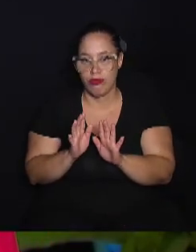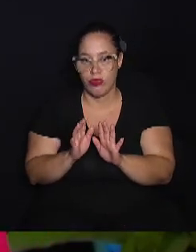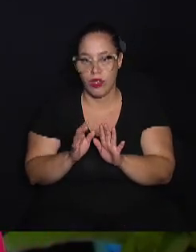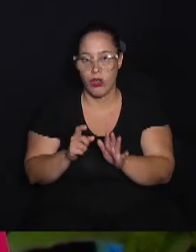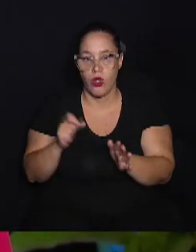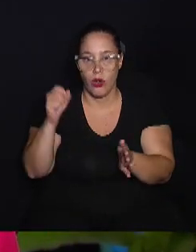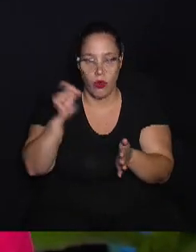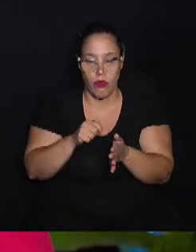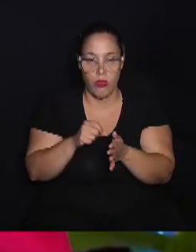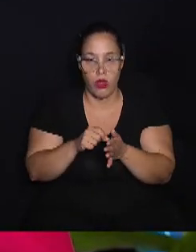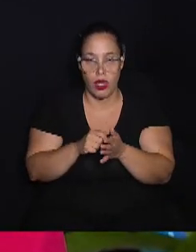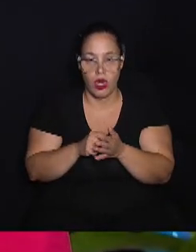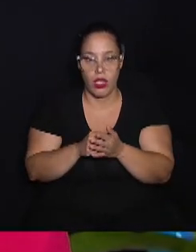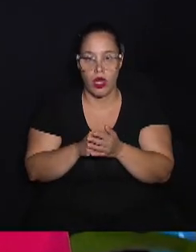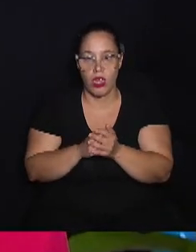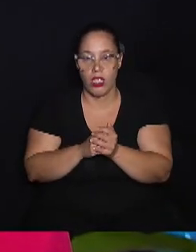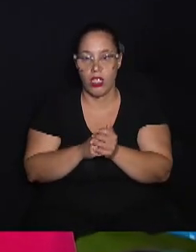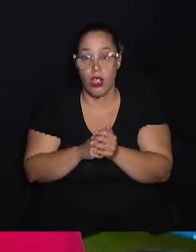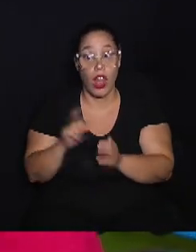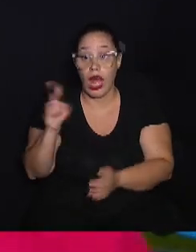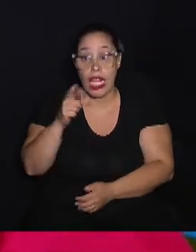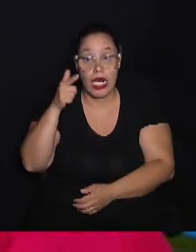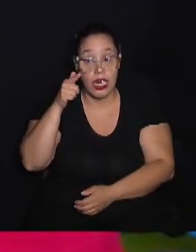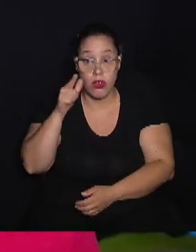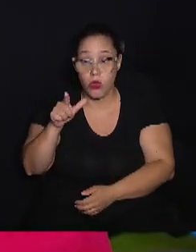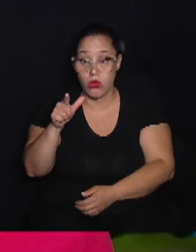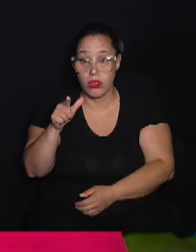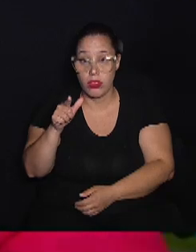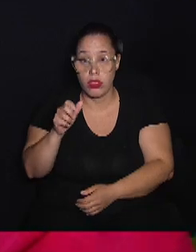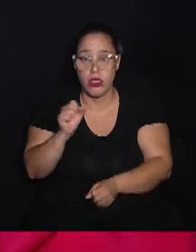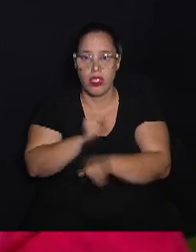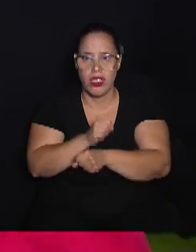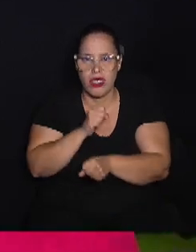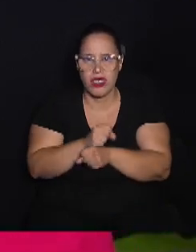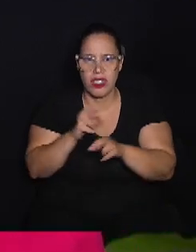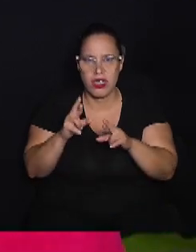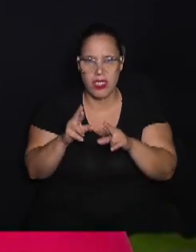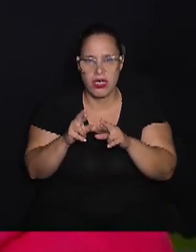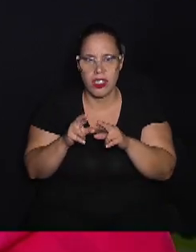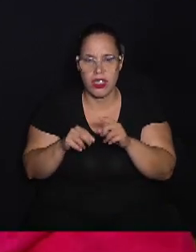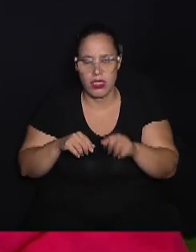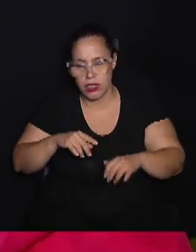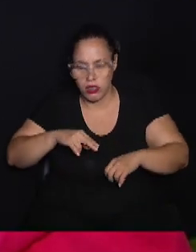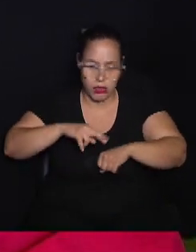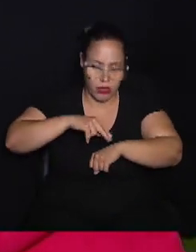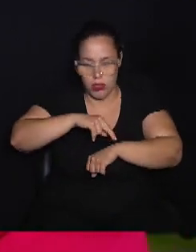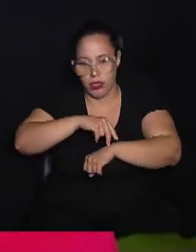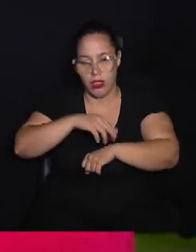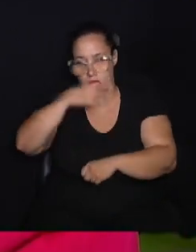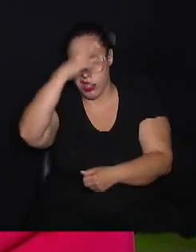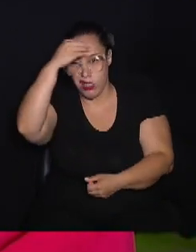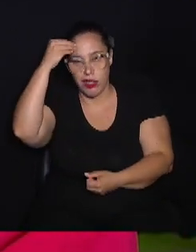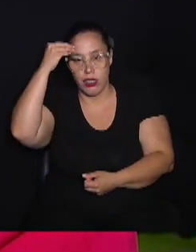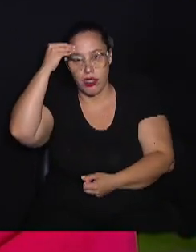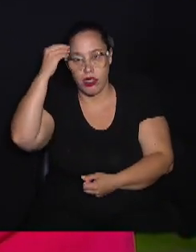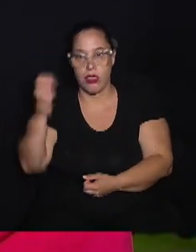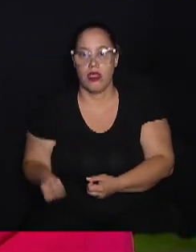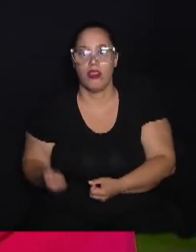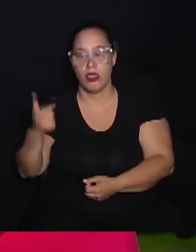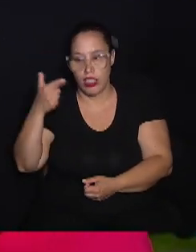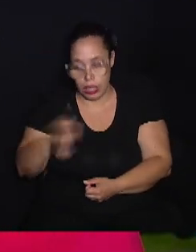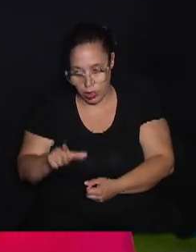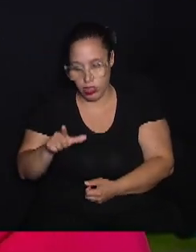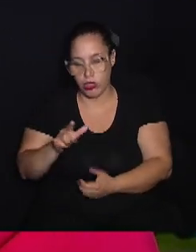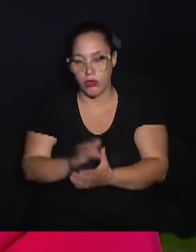o comprimido tenta de primeira não conseguiu de primeira espera uns minutinhos dá uma voltinha para ele esquecer e aí você tenta